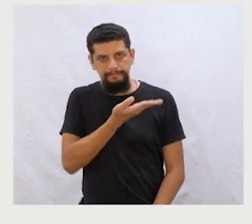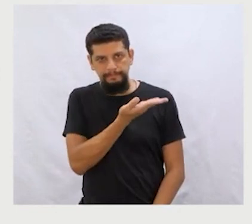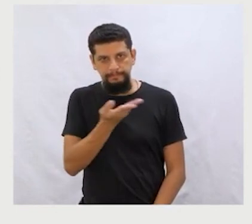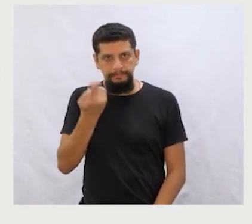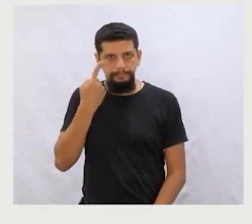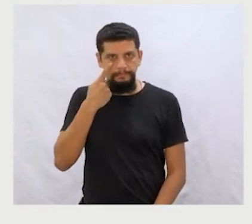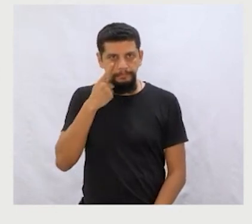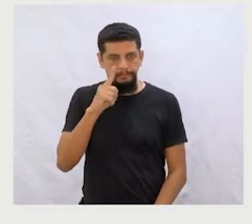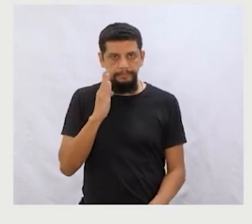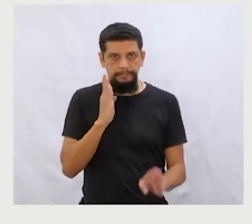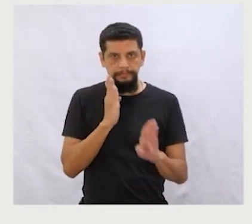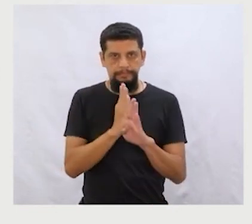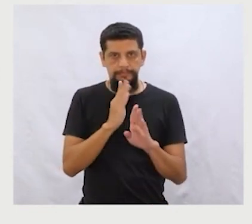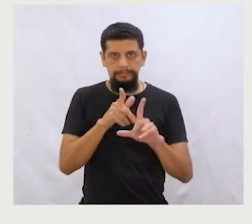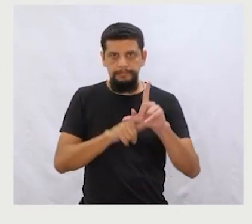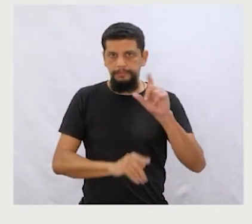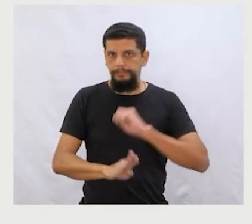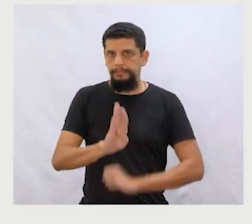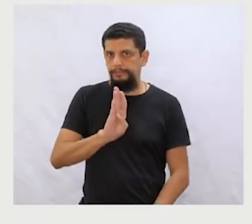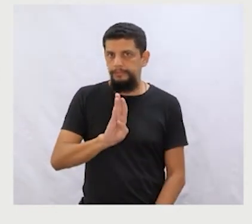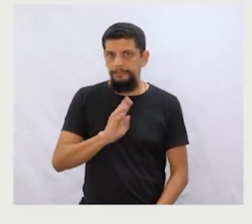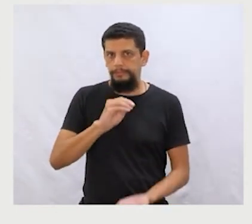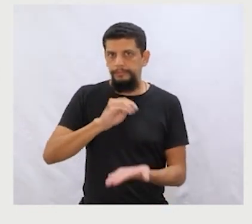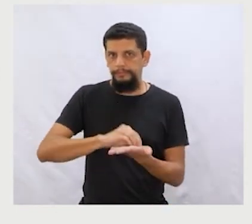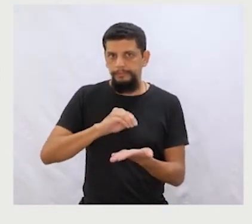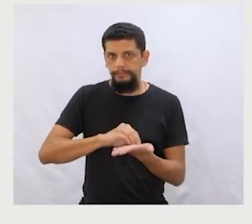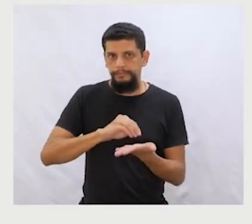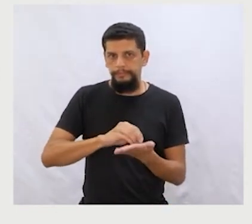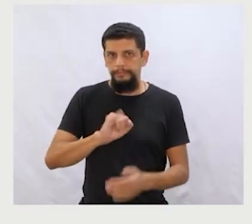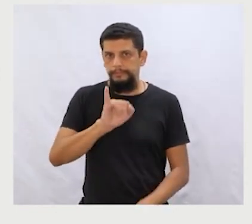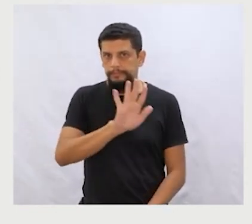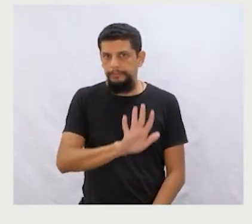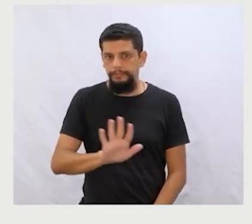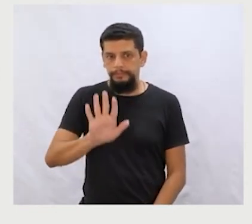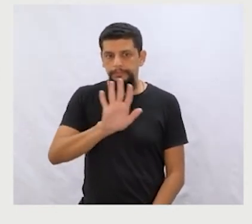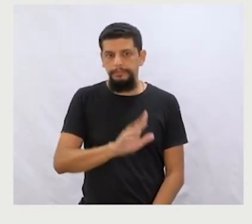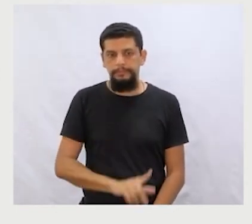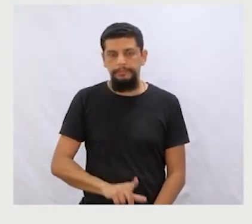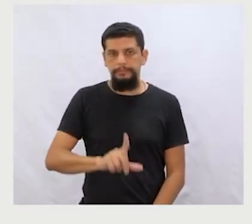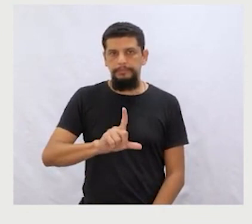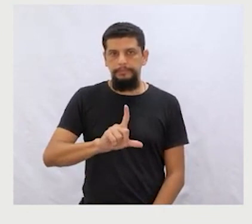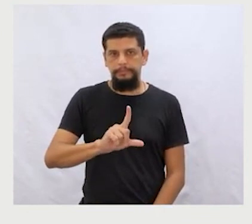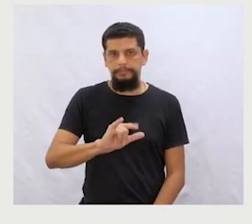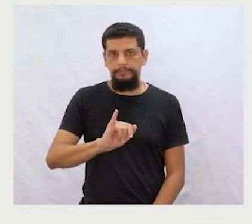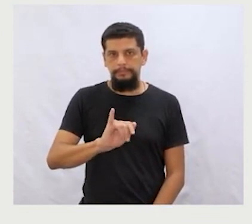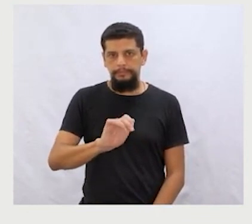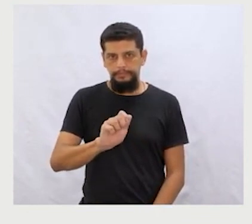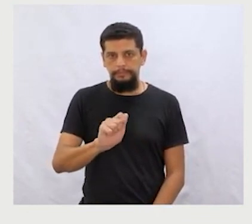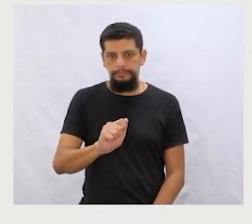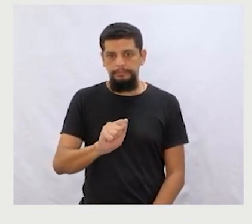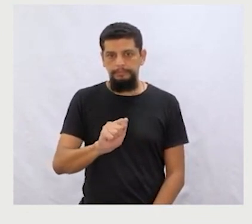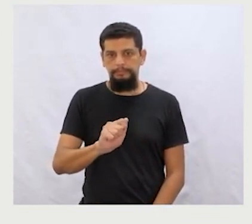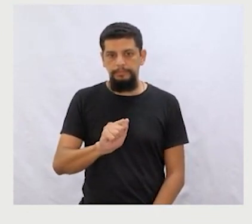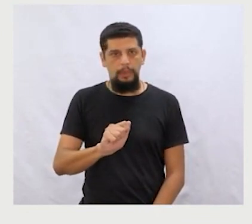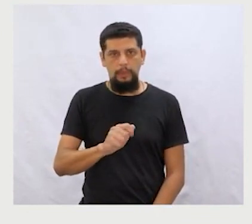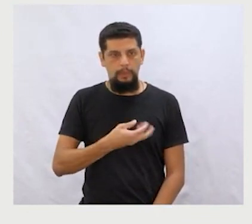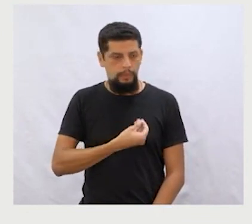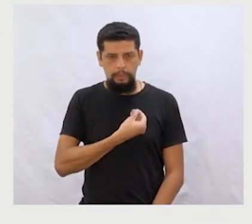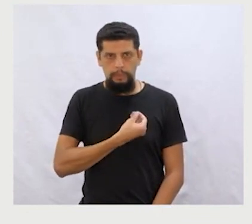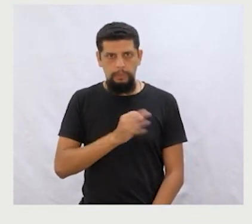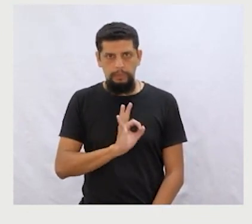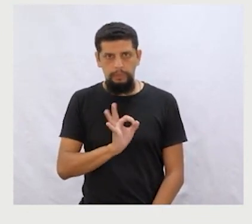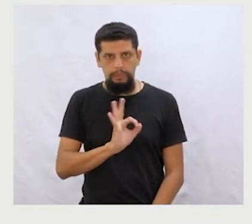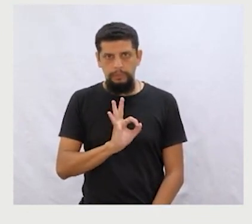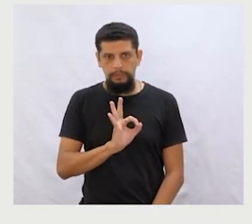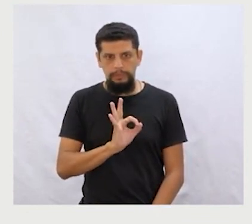vocês descobriram que na letra B estava faltando a imagem da Lia. Olha lá na letra A, Lia, e na letra B, ela não